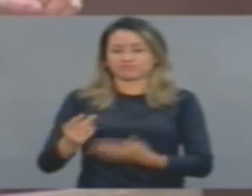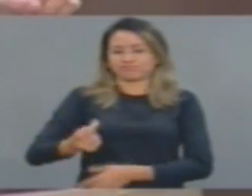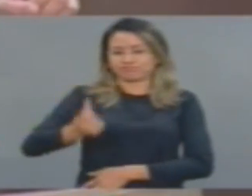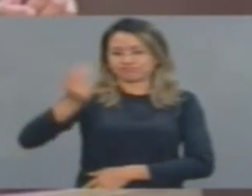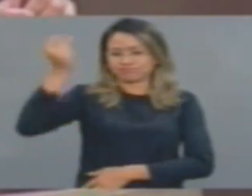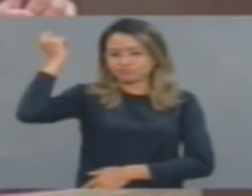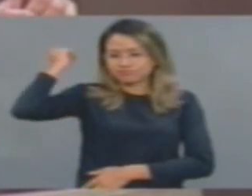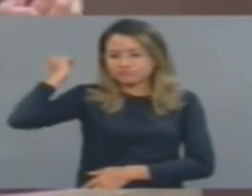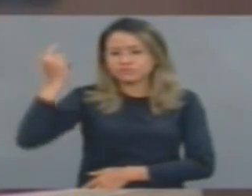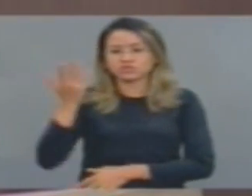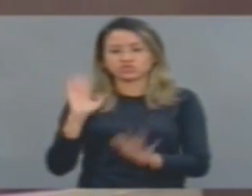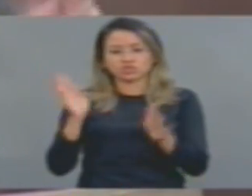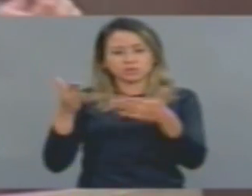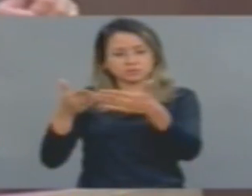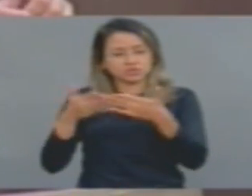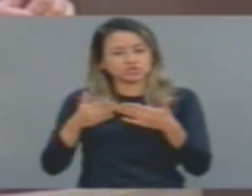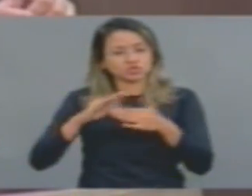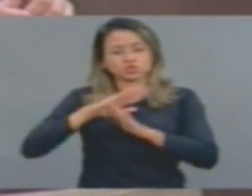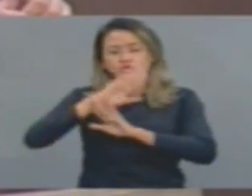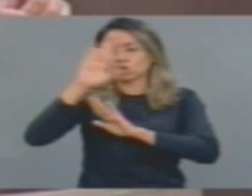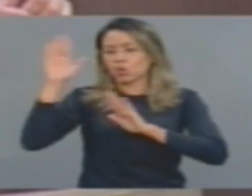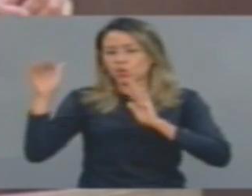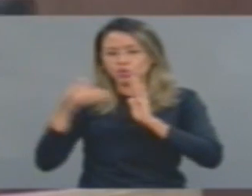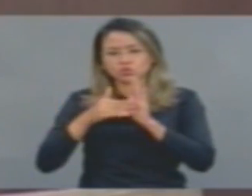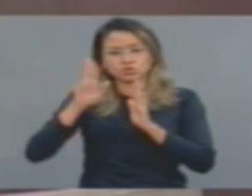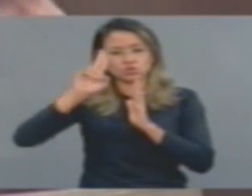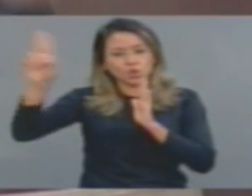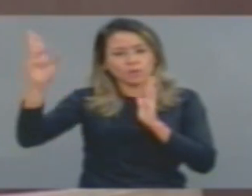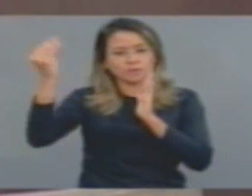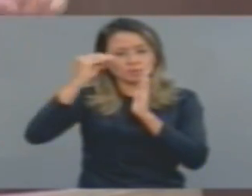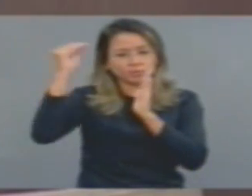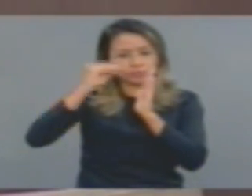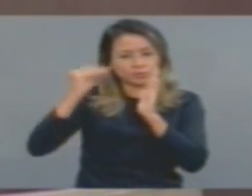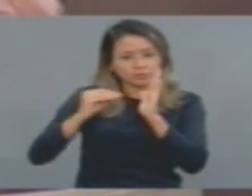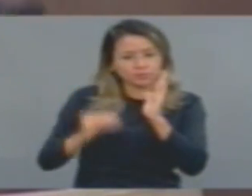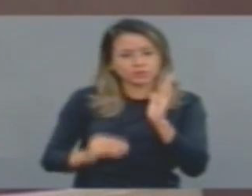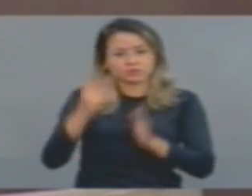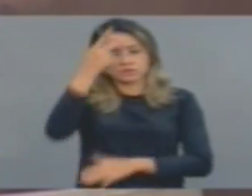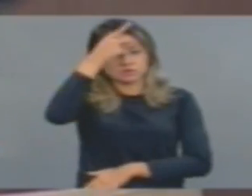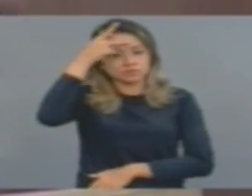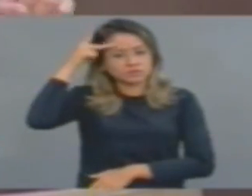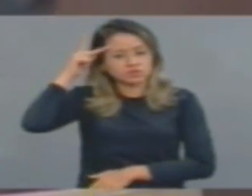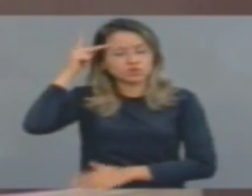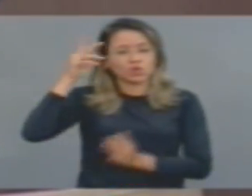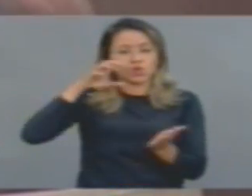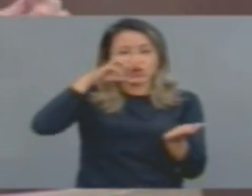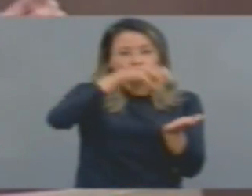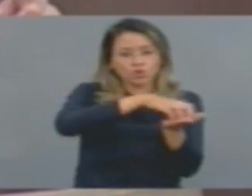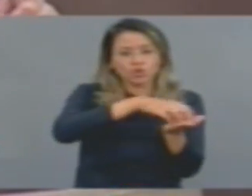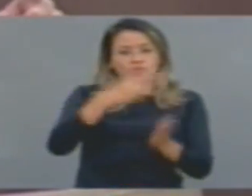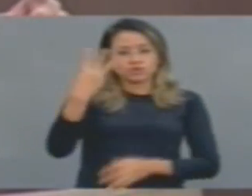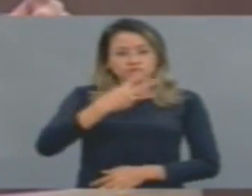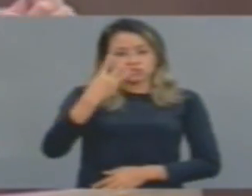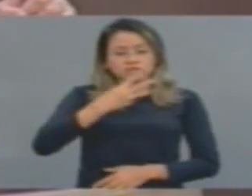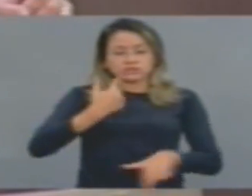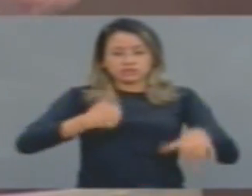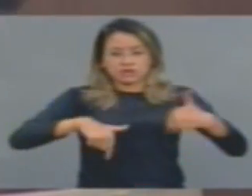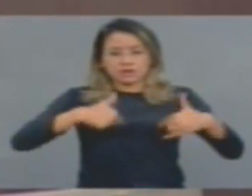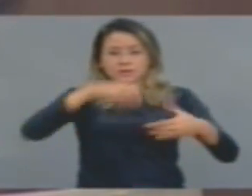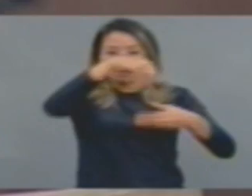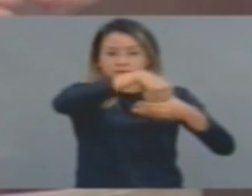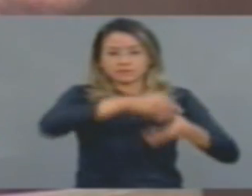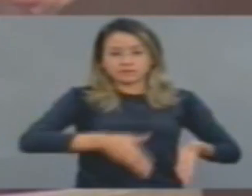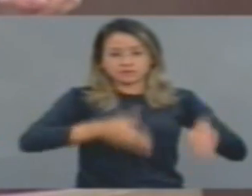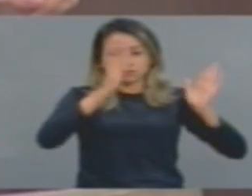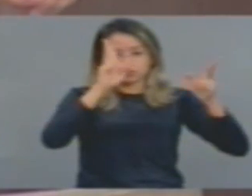todos os convênios, todos os nomes daqueles que são contratados, terceirizados para atuarem no sistema,